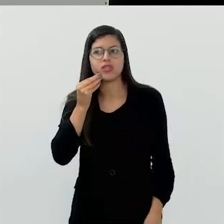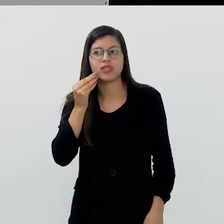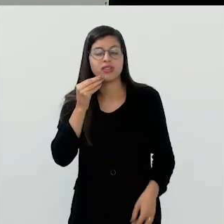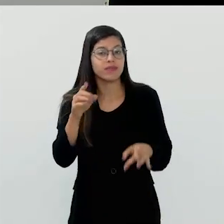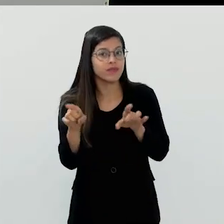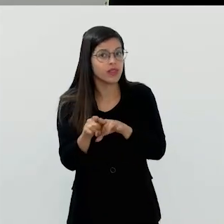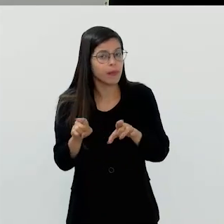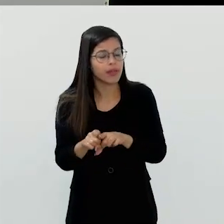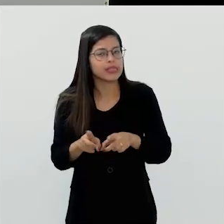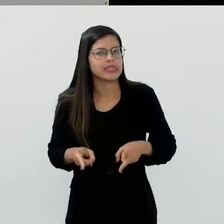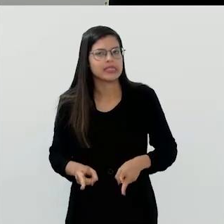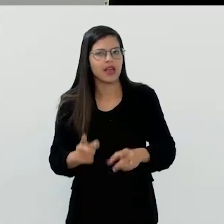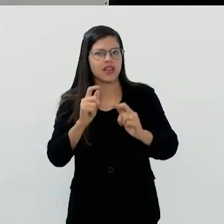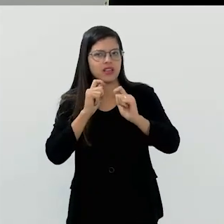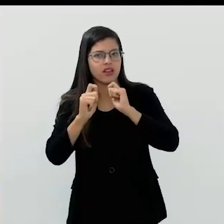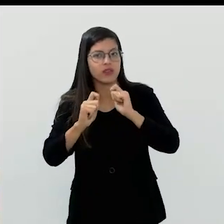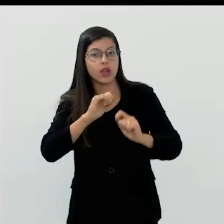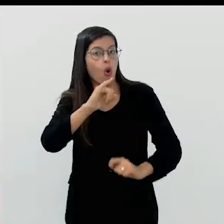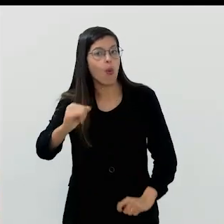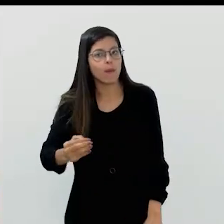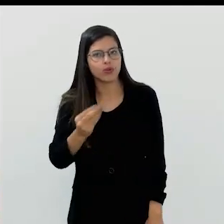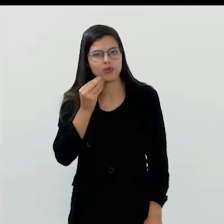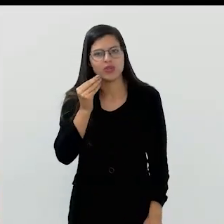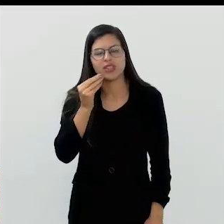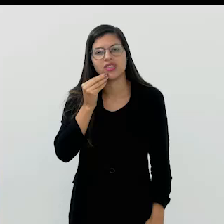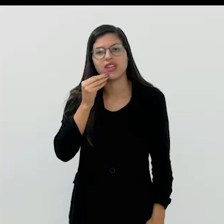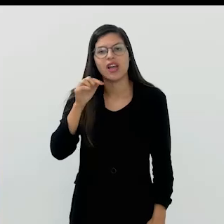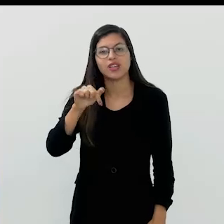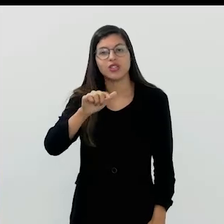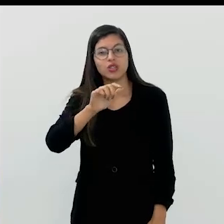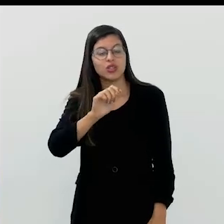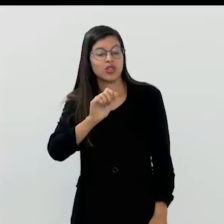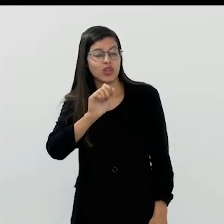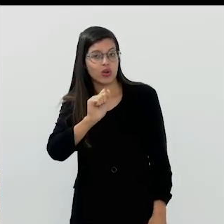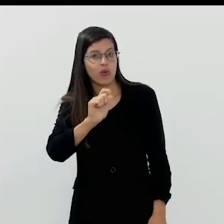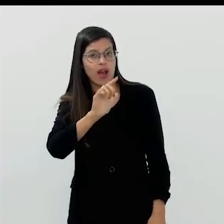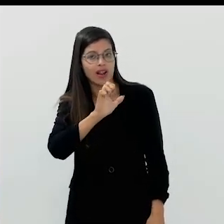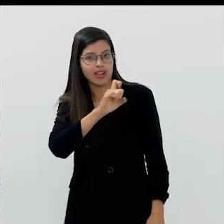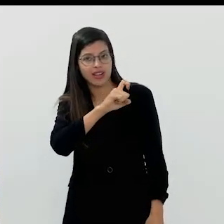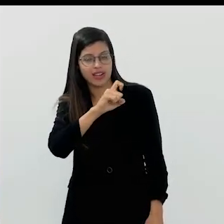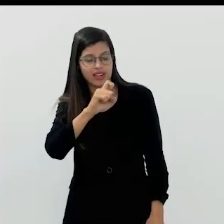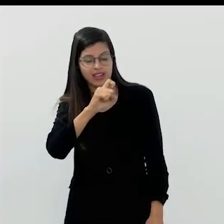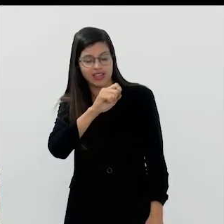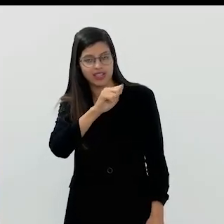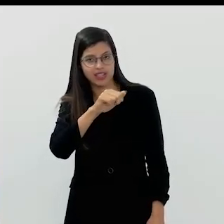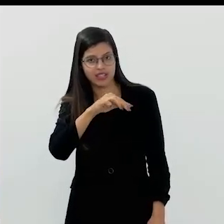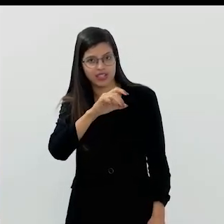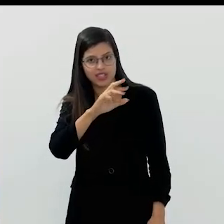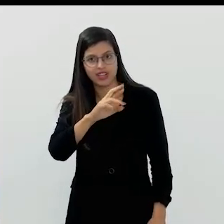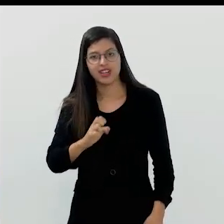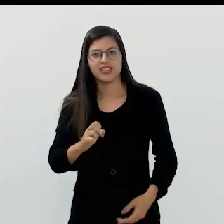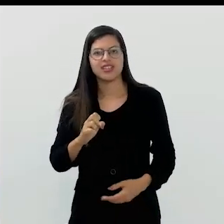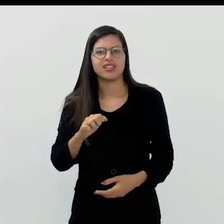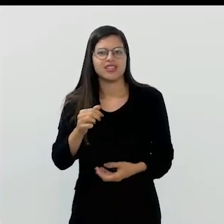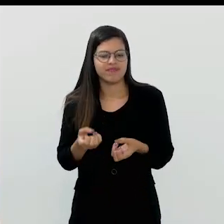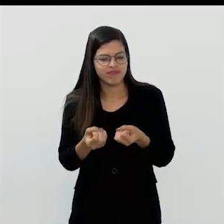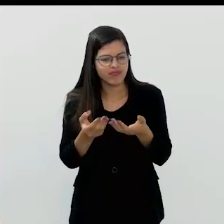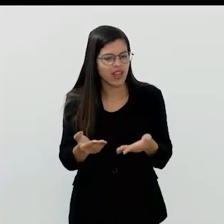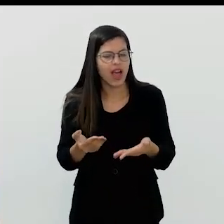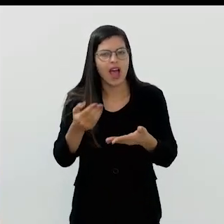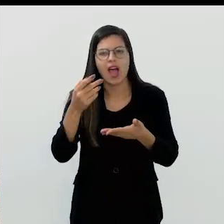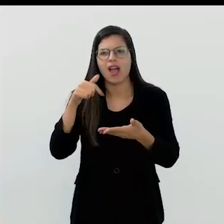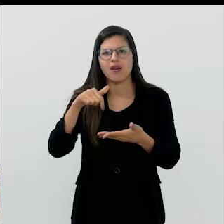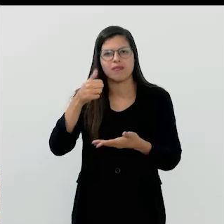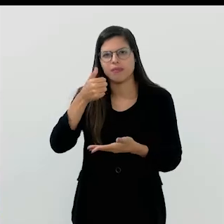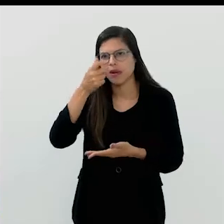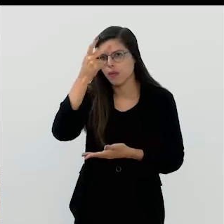que eu ouço muito aqui, cara, né? As oportunidades que o Alexandre dá para... foi a primeira pessoa que o Alexandre chamou. Trabalhei com o Alexandre.